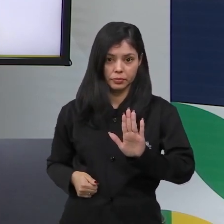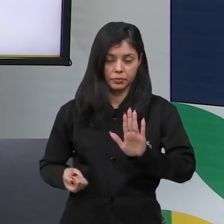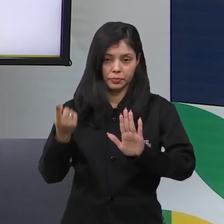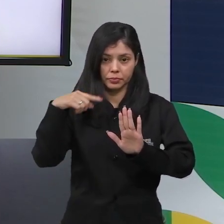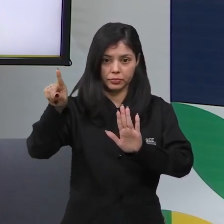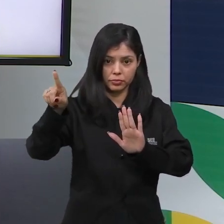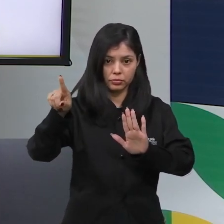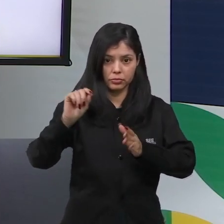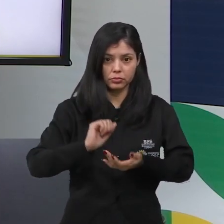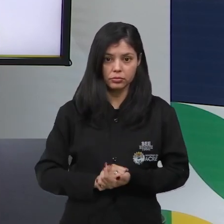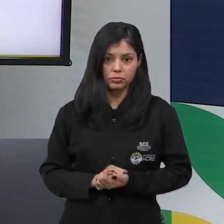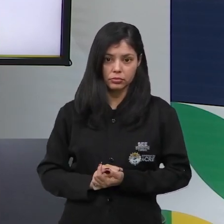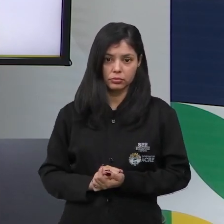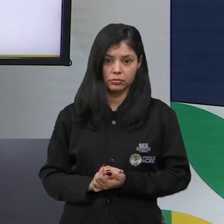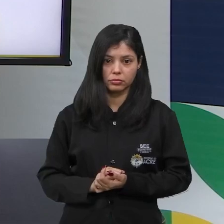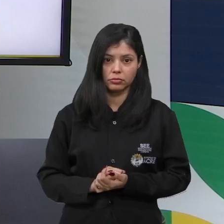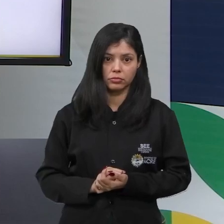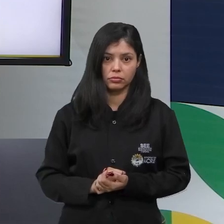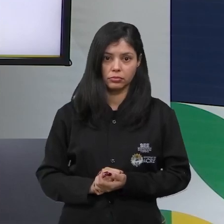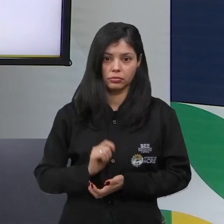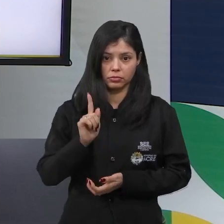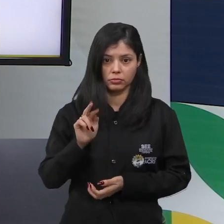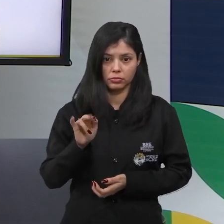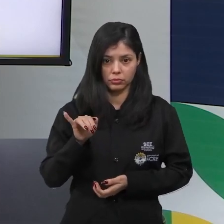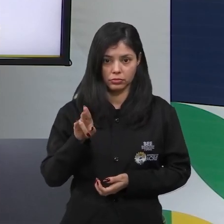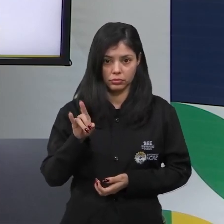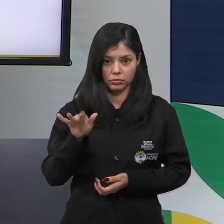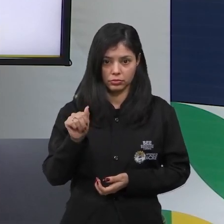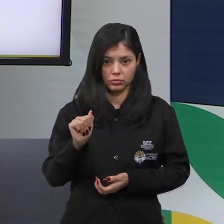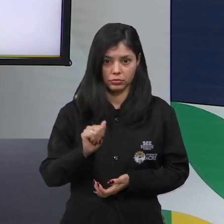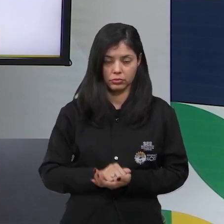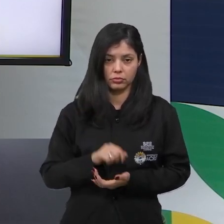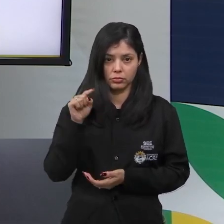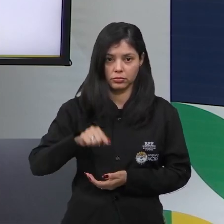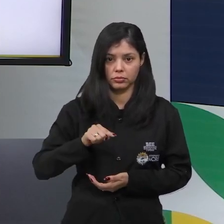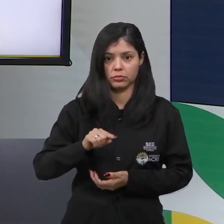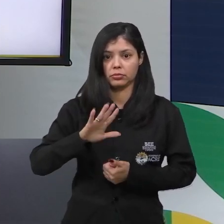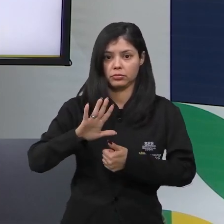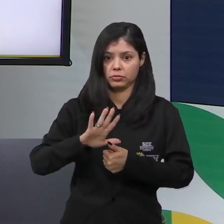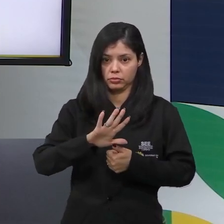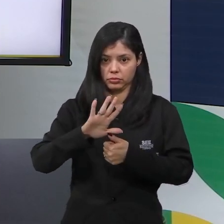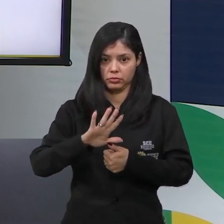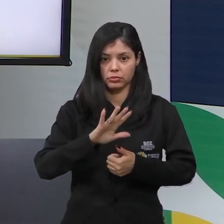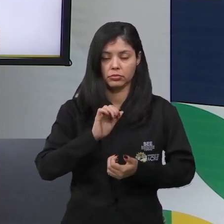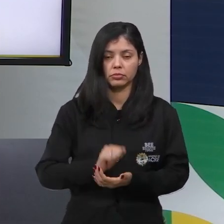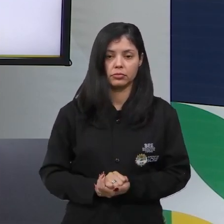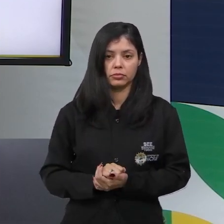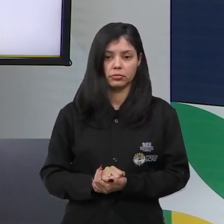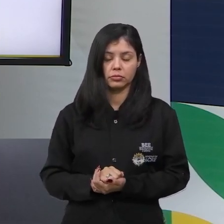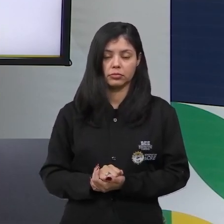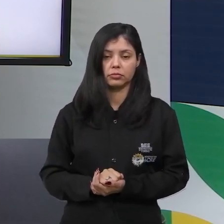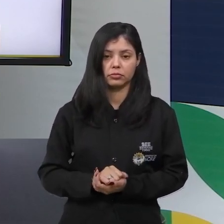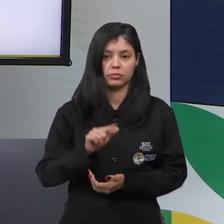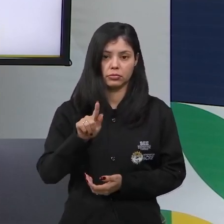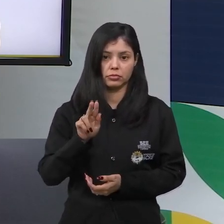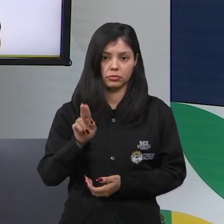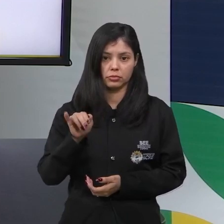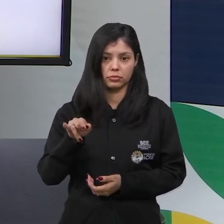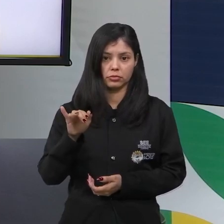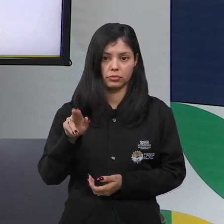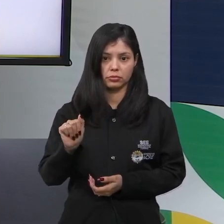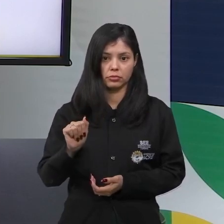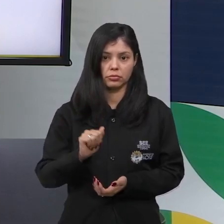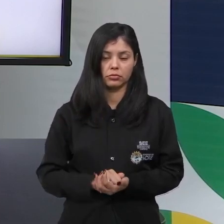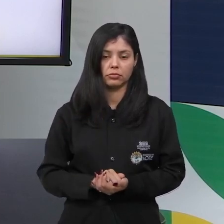ir para a Guiana, aqui na América do Sul, né, para a Guiana,